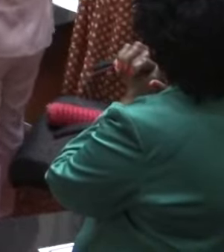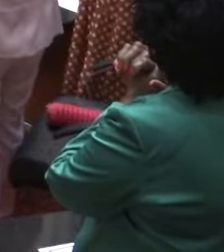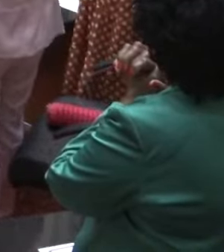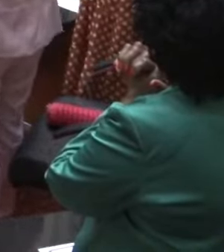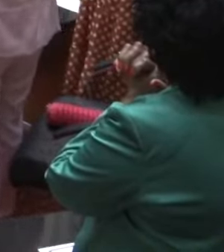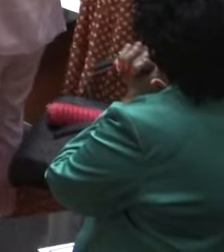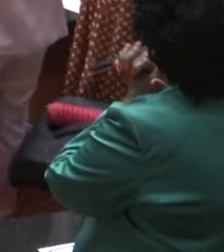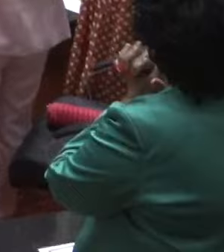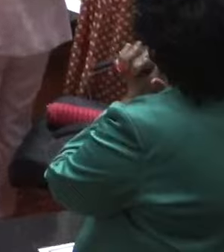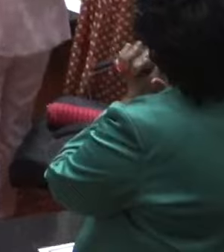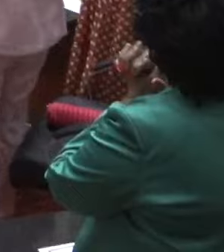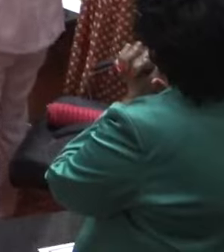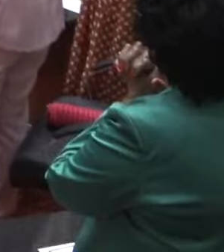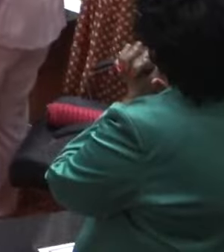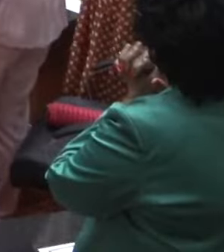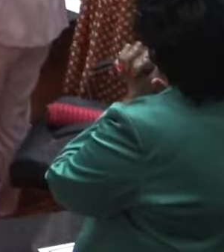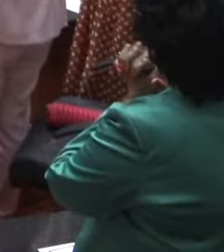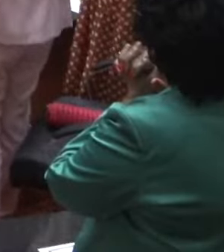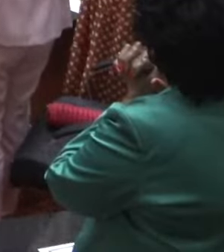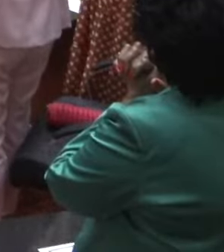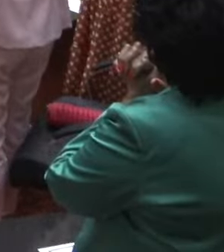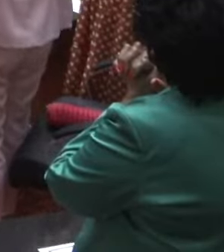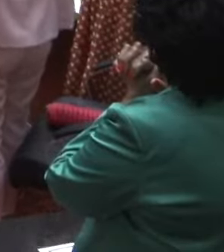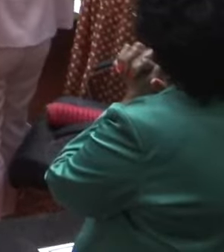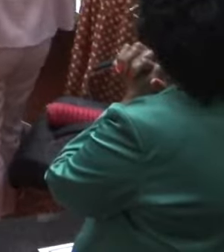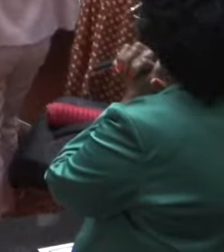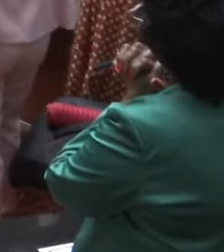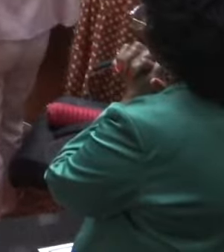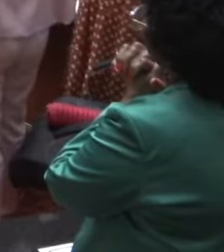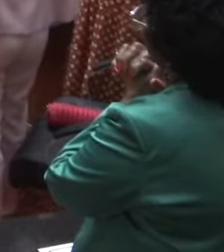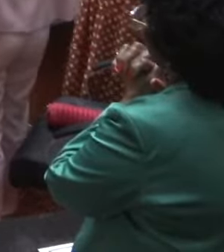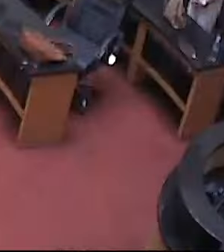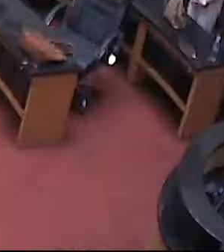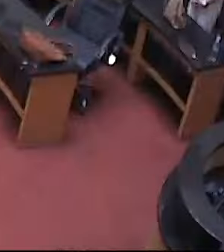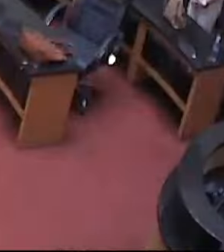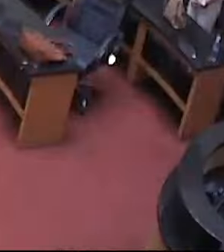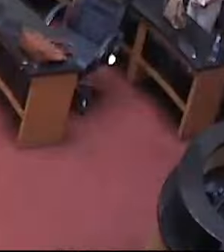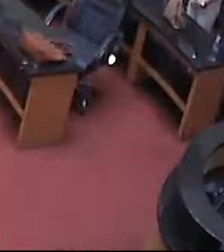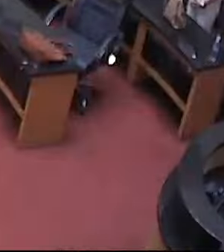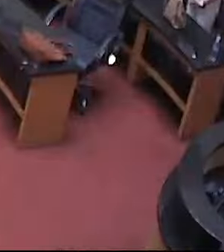um fique onde está e quem está lá atrás, se quiser chegar mais perto, bem-vindos.